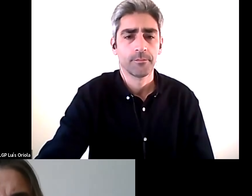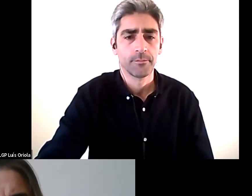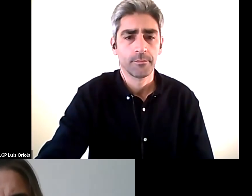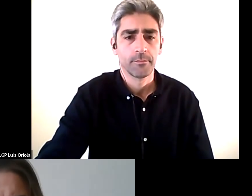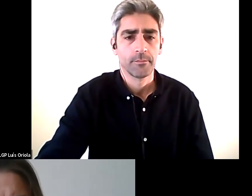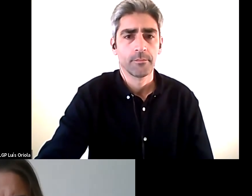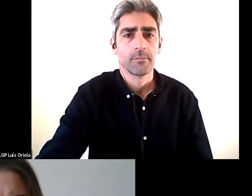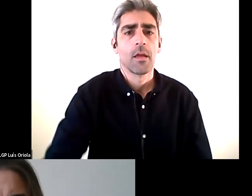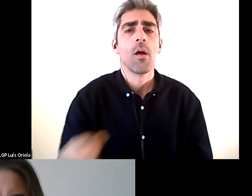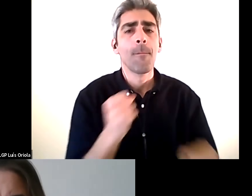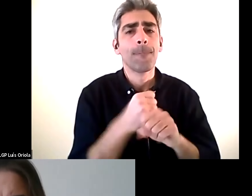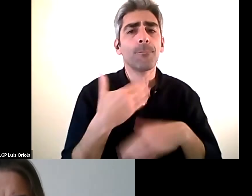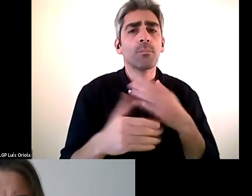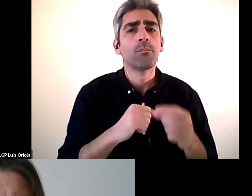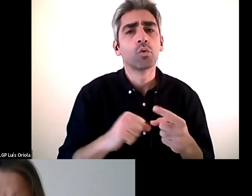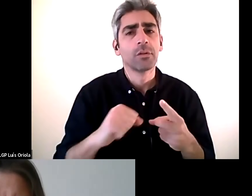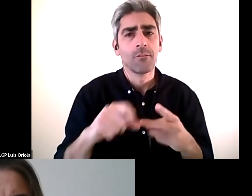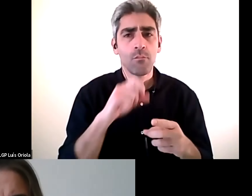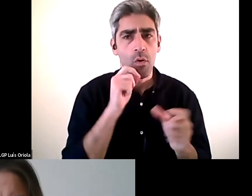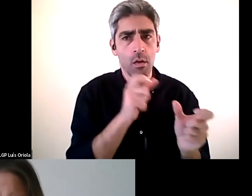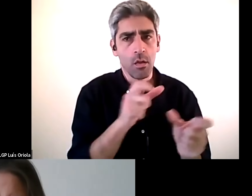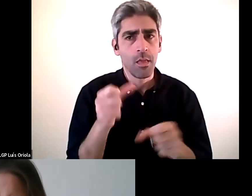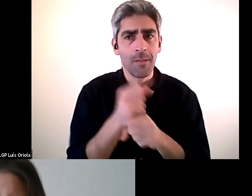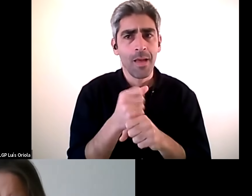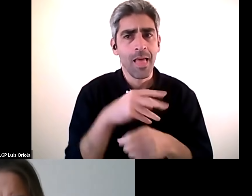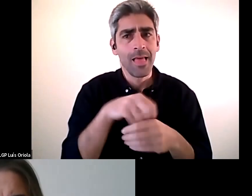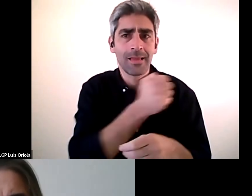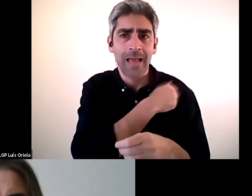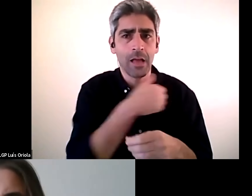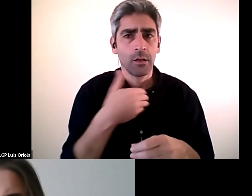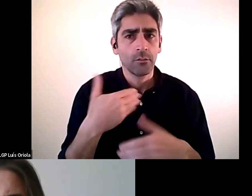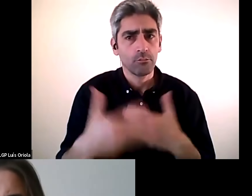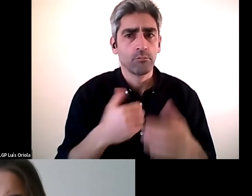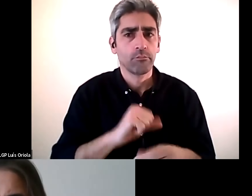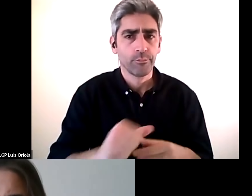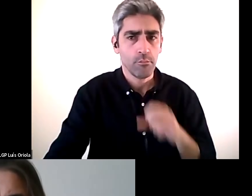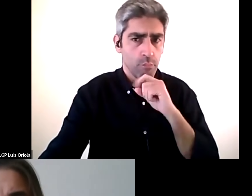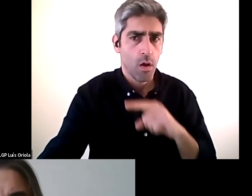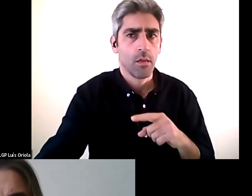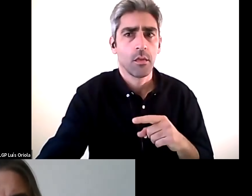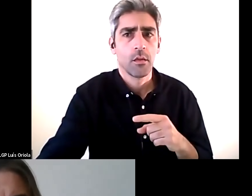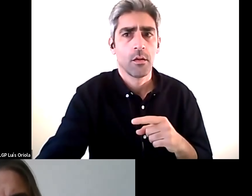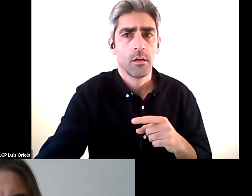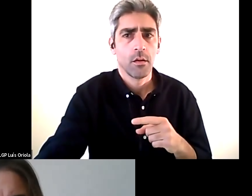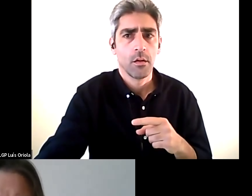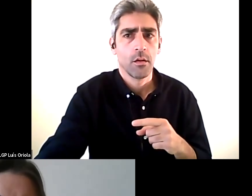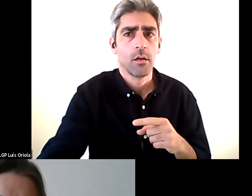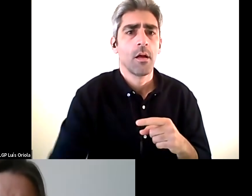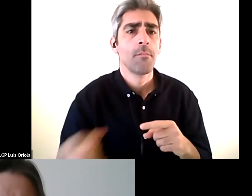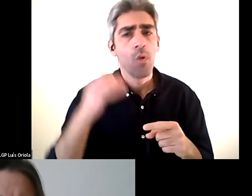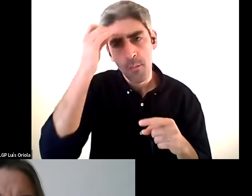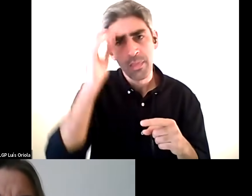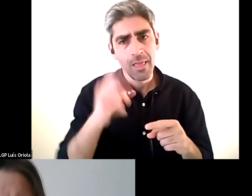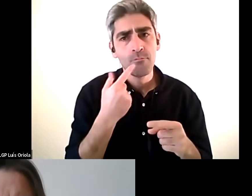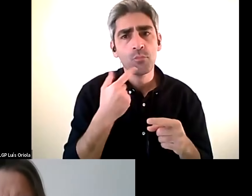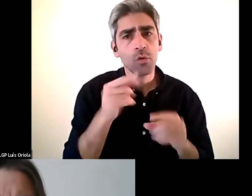ser monitorizada, logo o trabalho em casa pode ser produtivo. Na minha opinião, deve haver muita formação nas tecnologias.